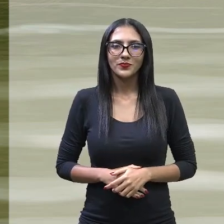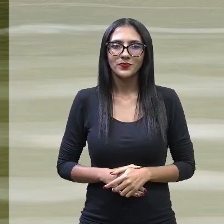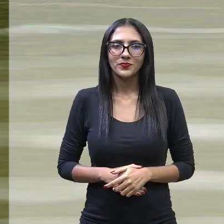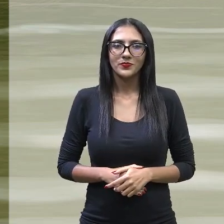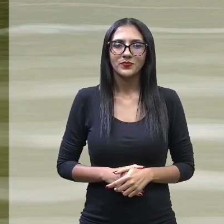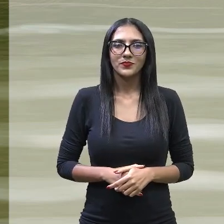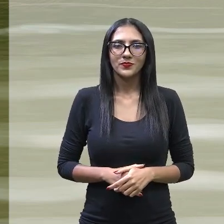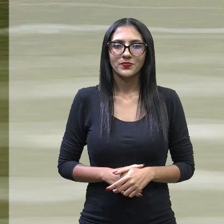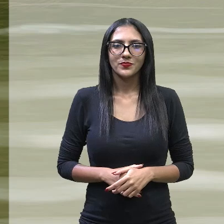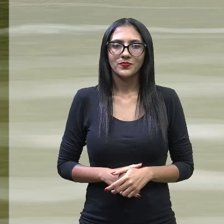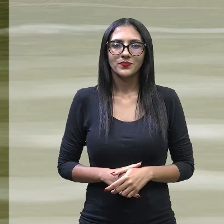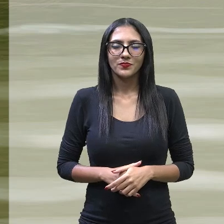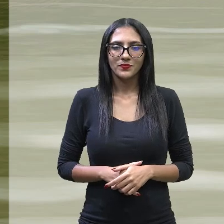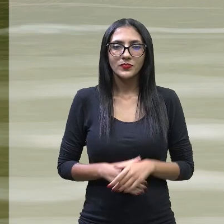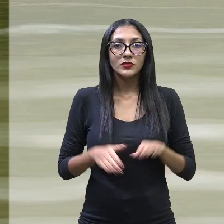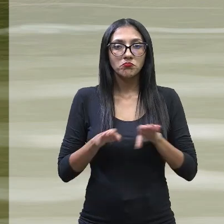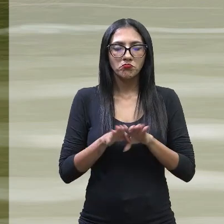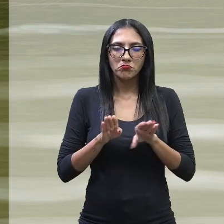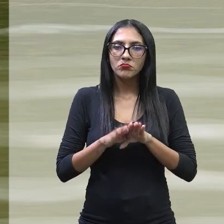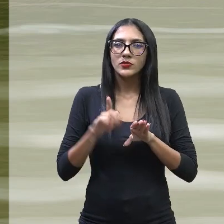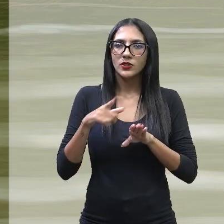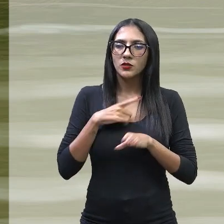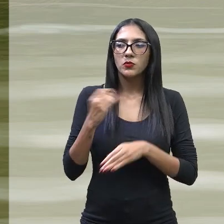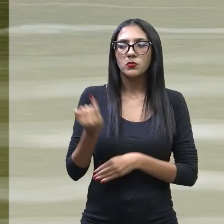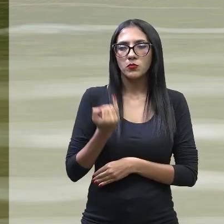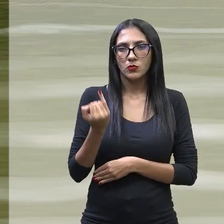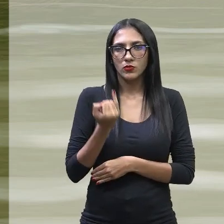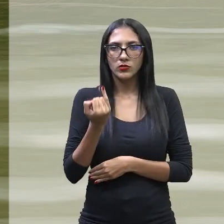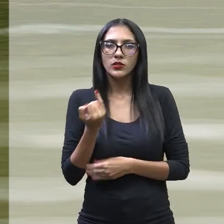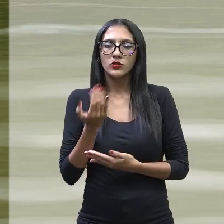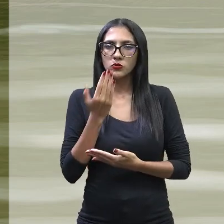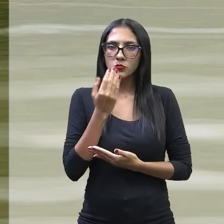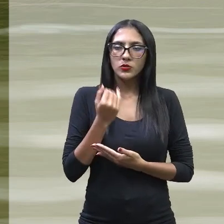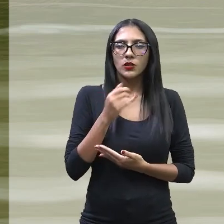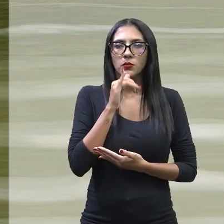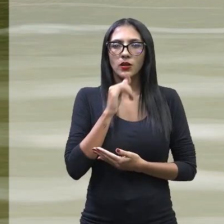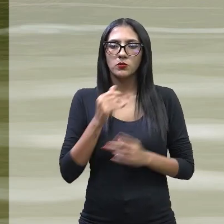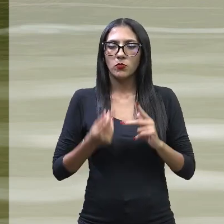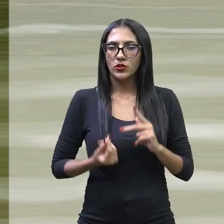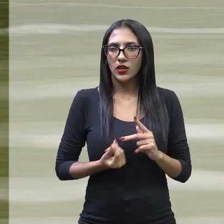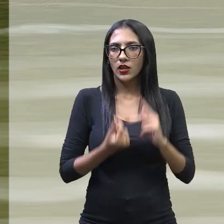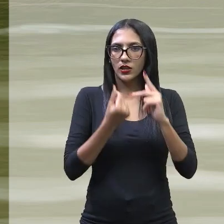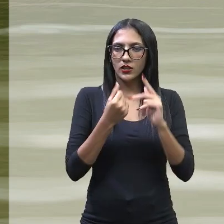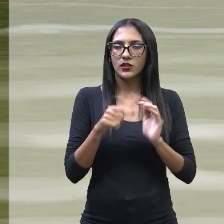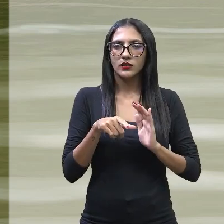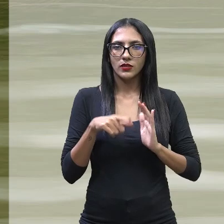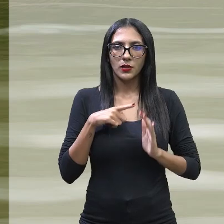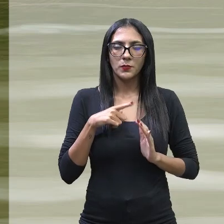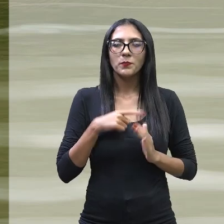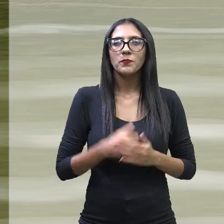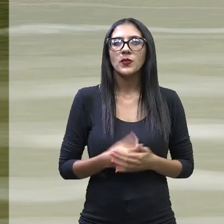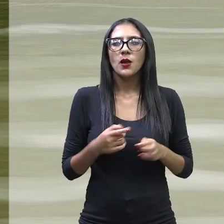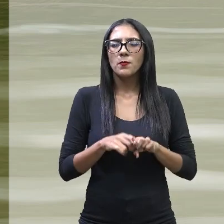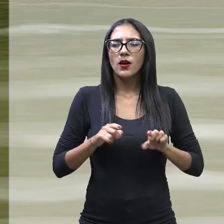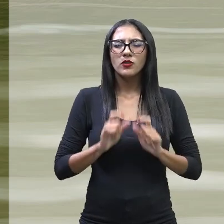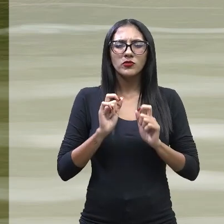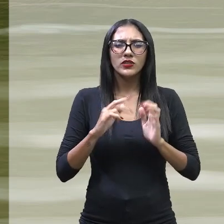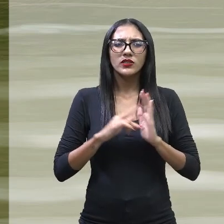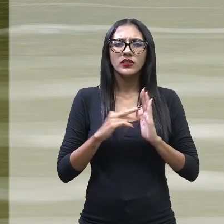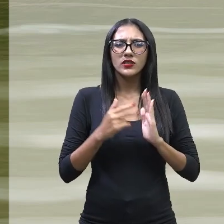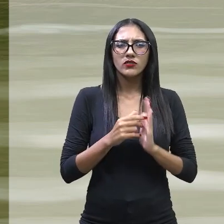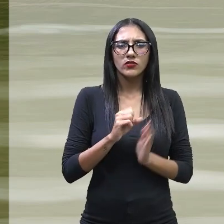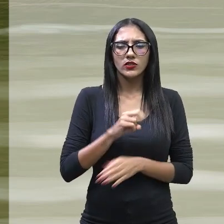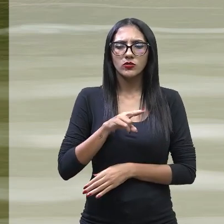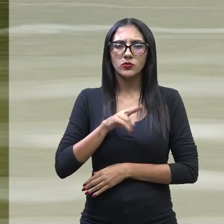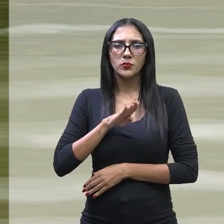Sendo, não é, uma importante fonte de proteína para as comunidades locais. Professora, mas o que é pesca de subsistência?